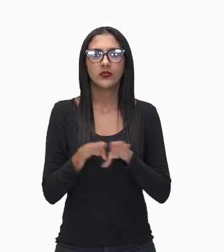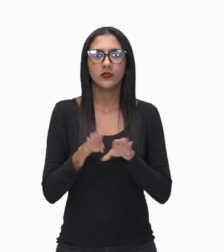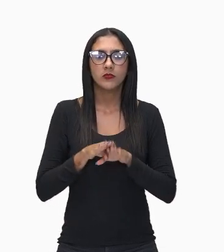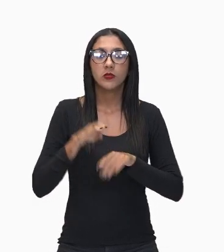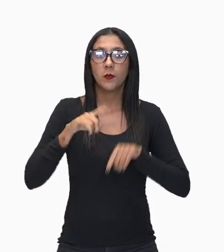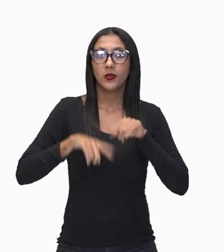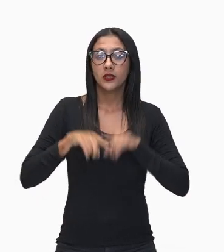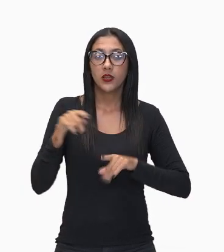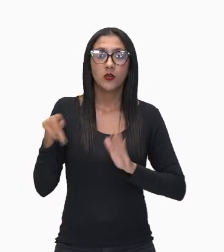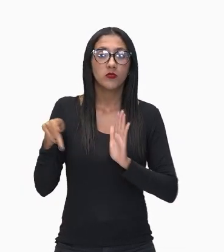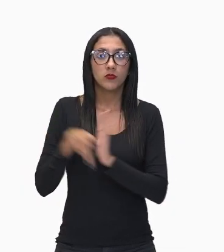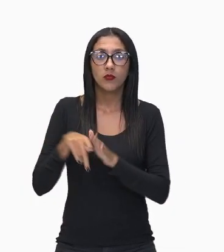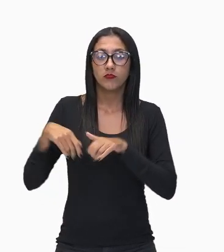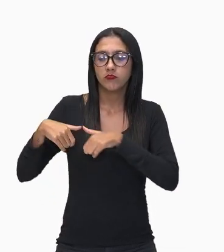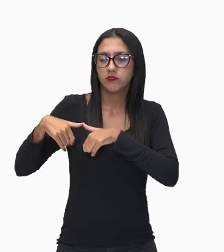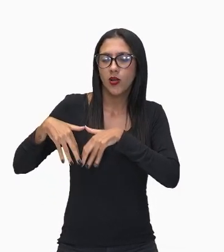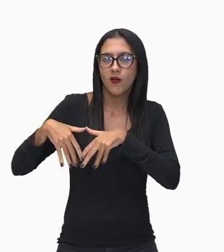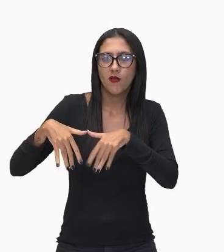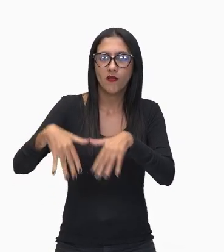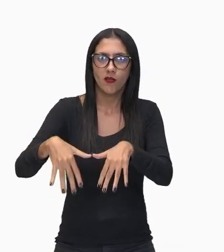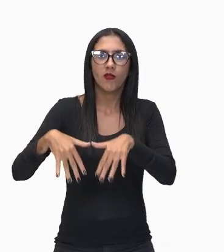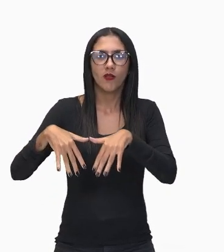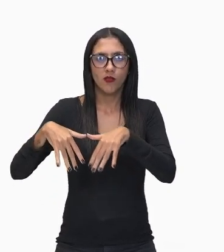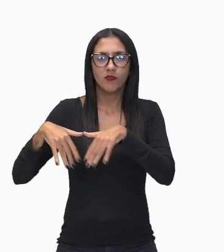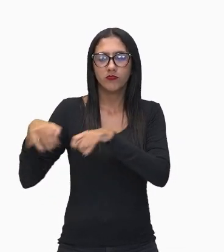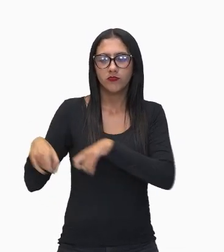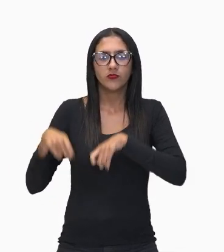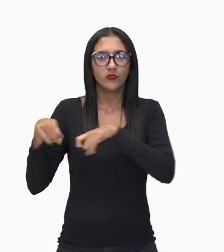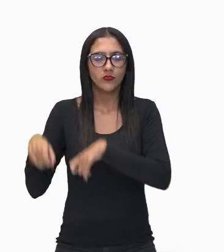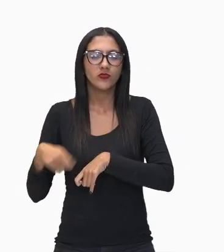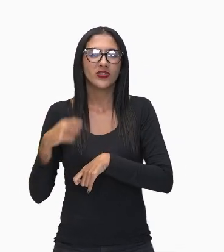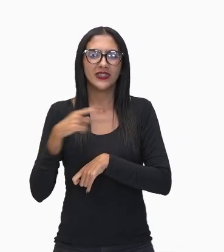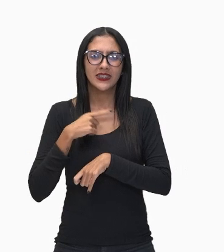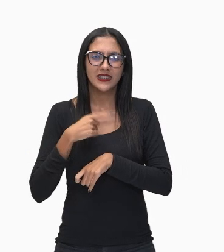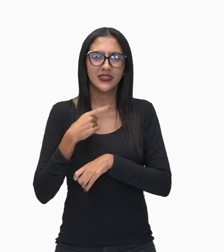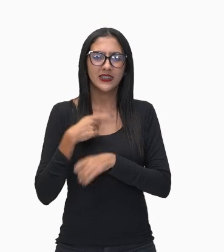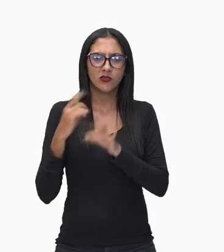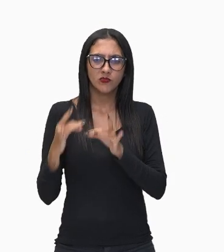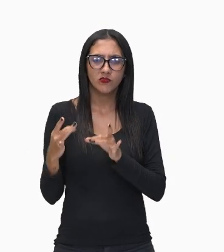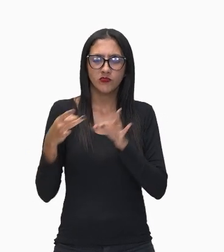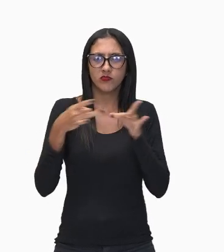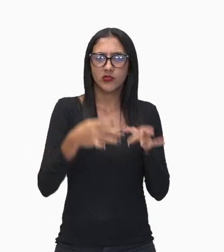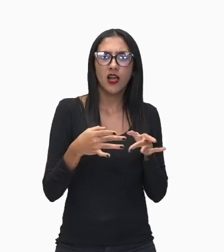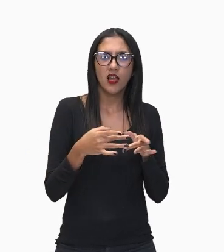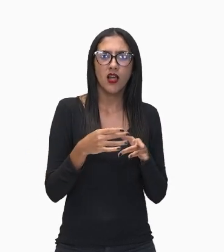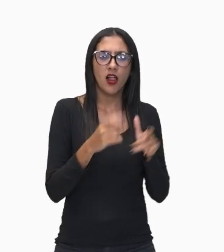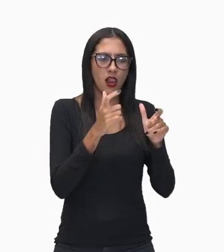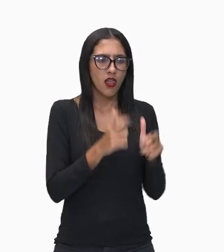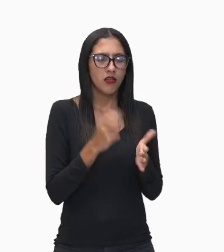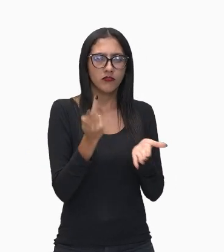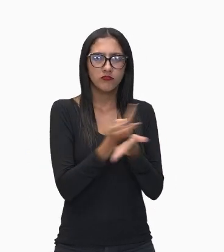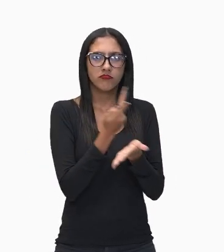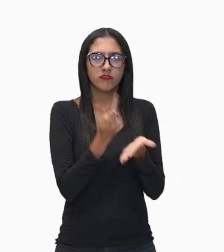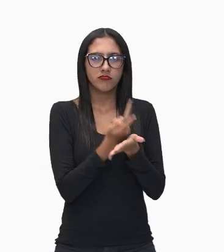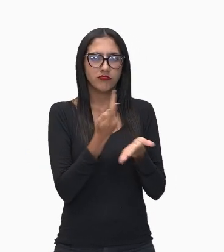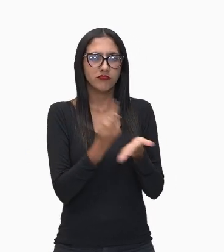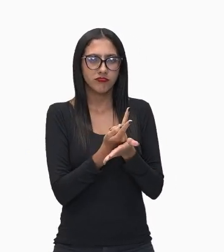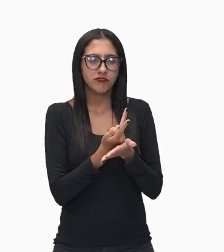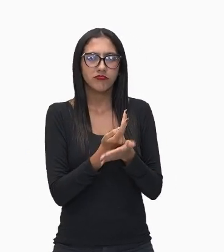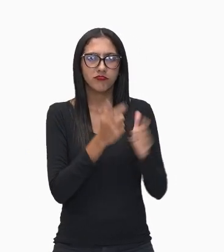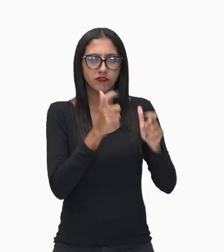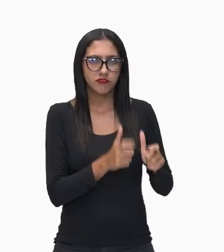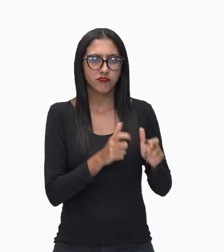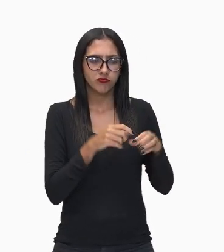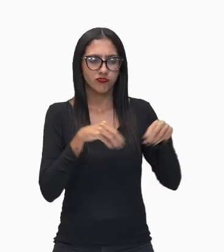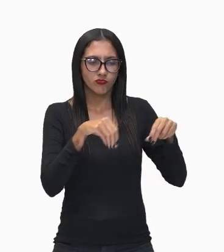produtos, fertilizantes agrícolas, eles são despejados, né, são descartados de forma incorreta nos